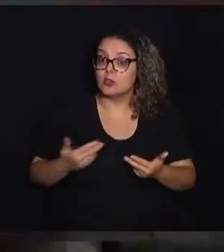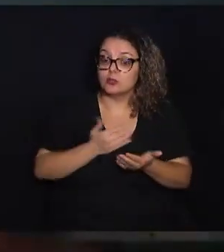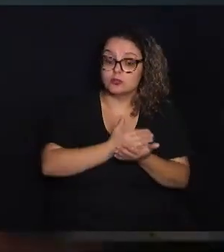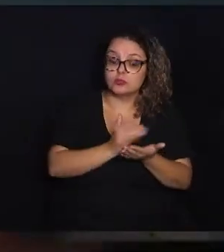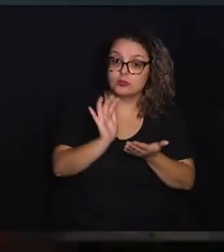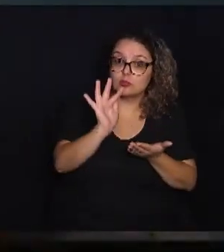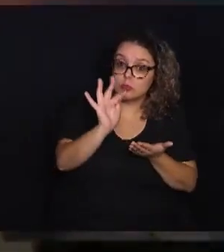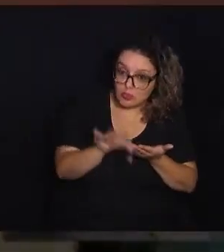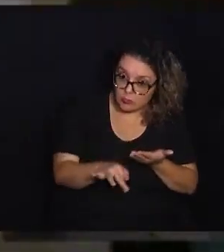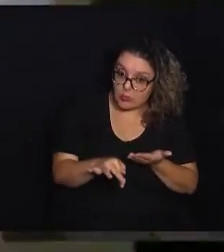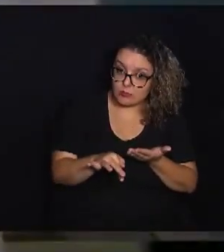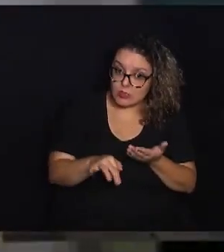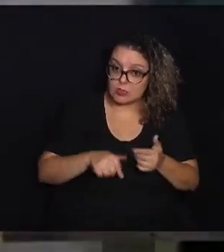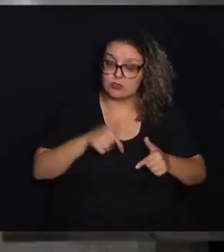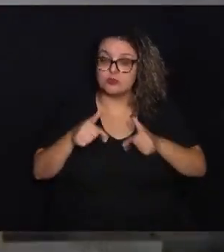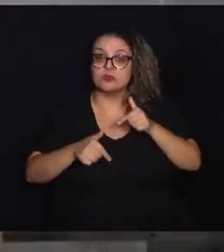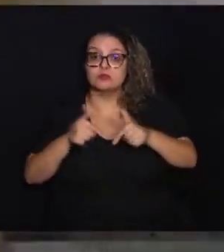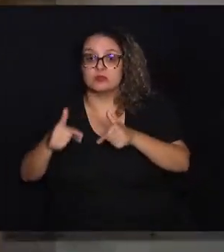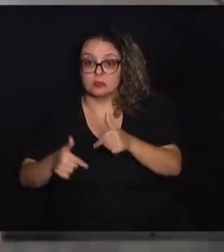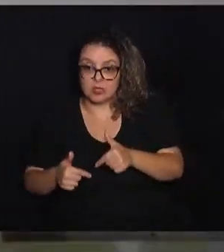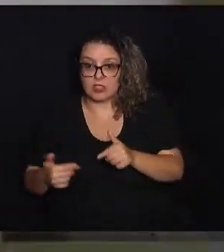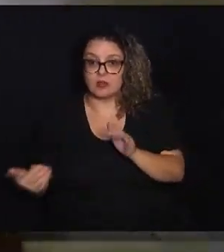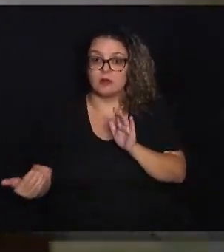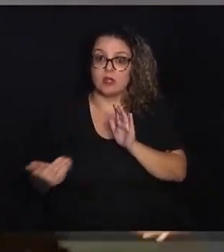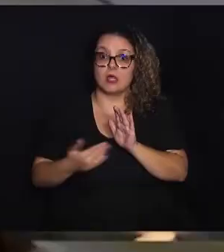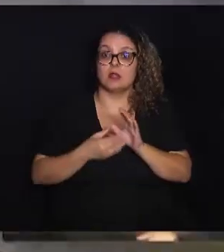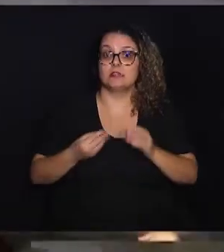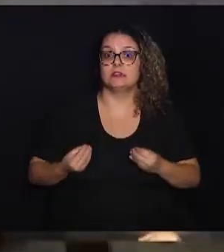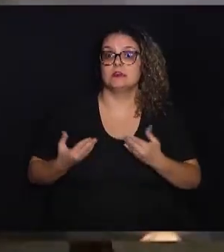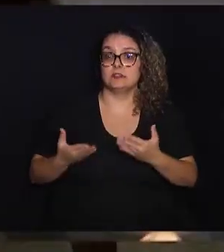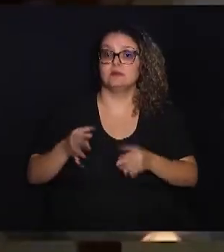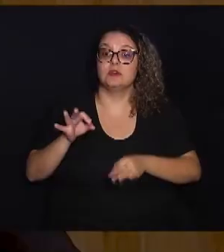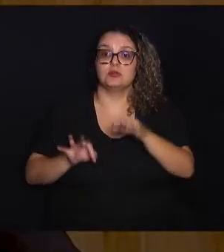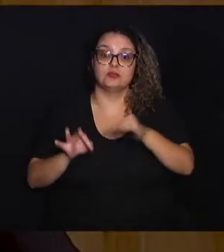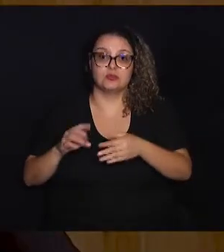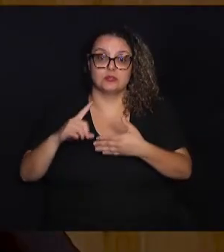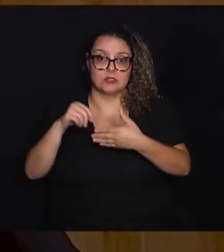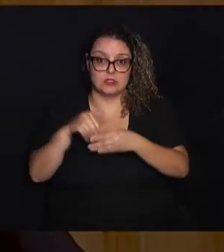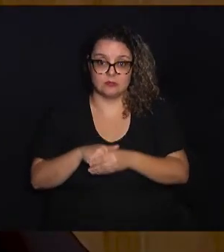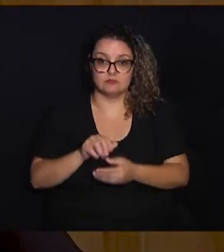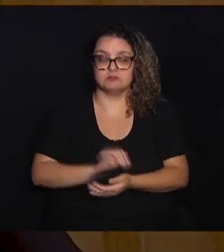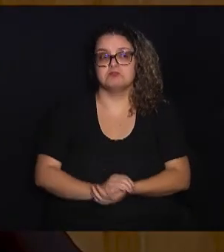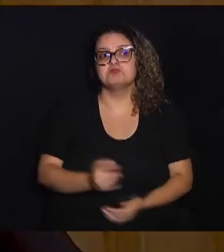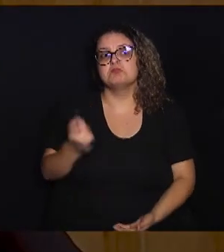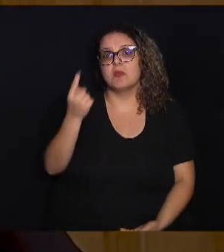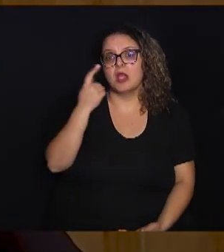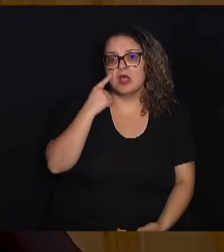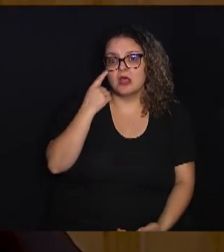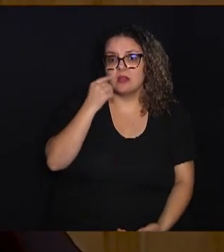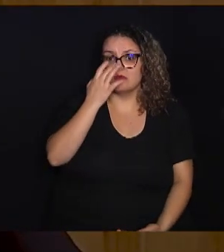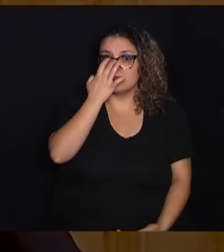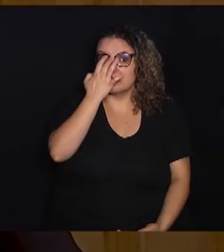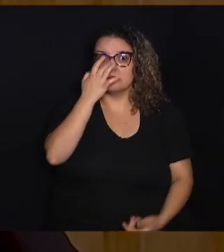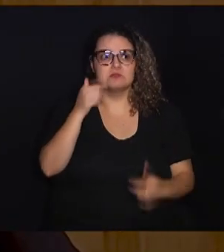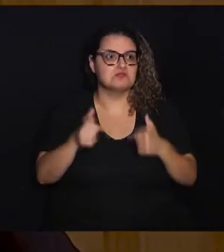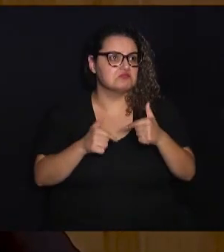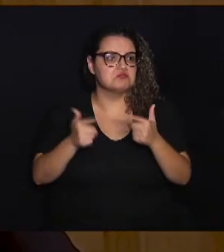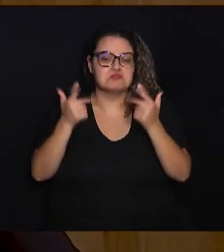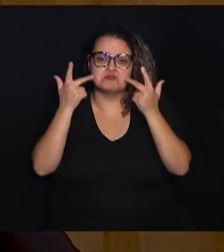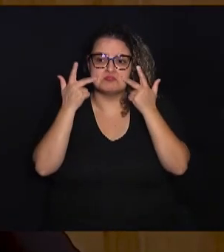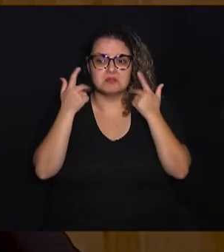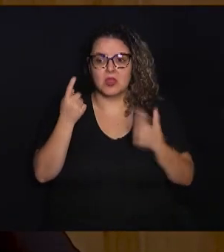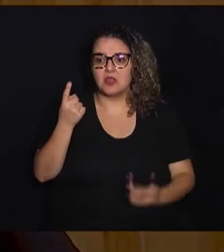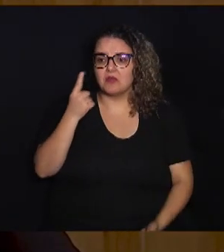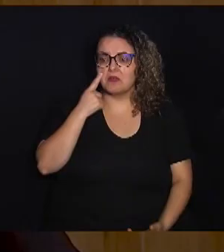ao encerramento dos trabalhos, até a entrega na Justiça Eleitoral. Eu vejo que será um trabalho tranquilo. Veja,